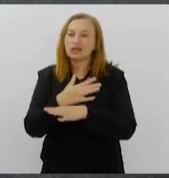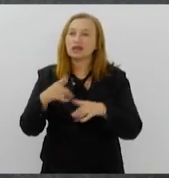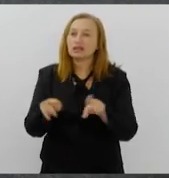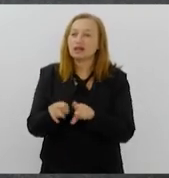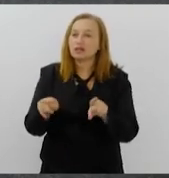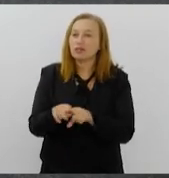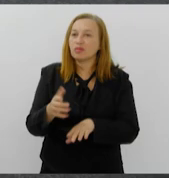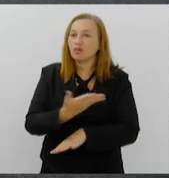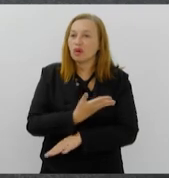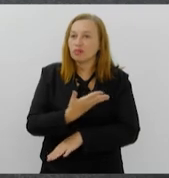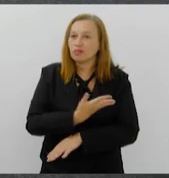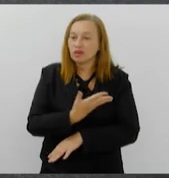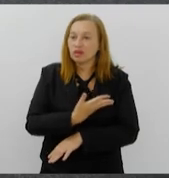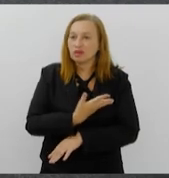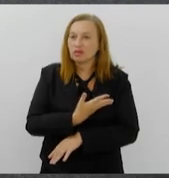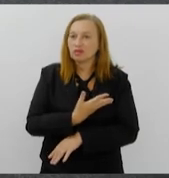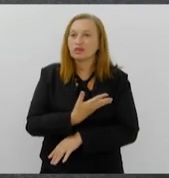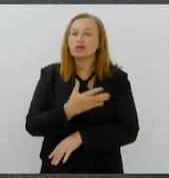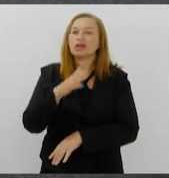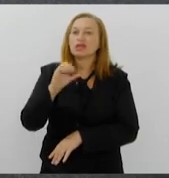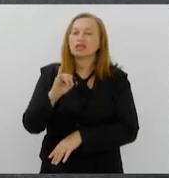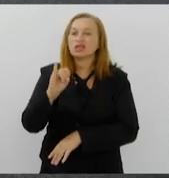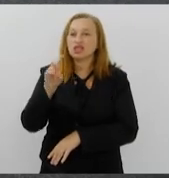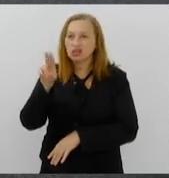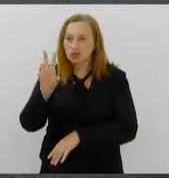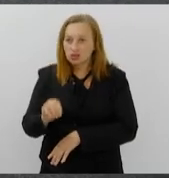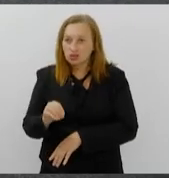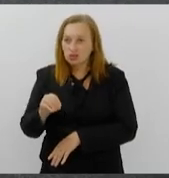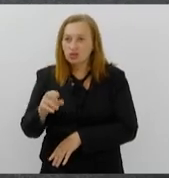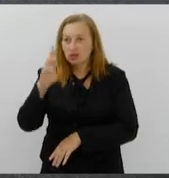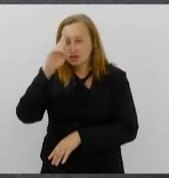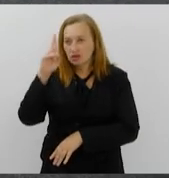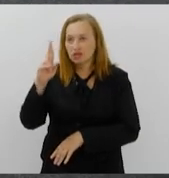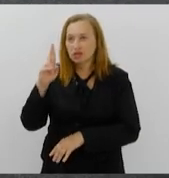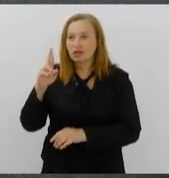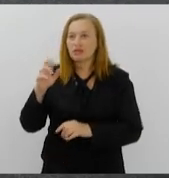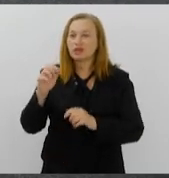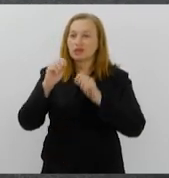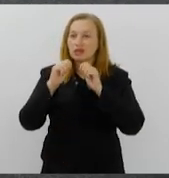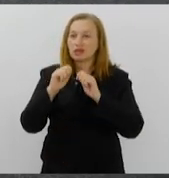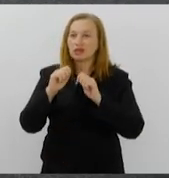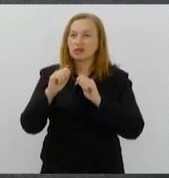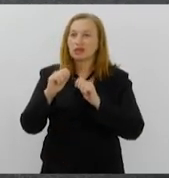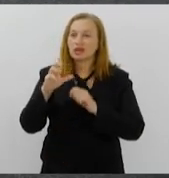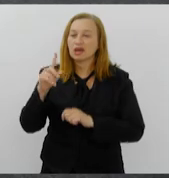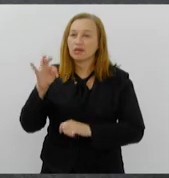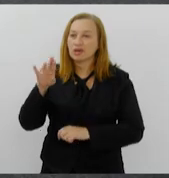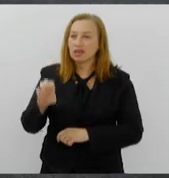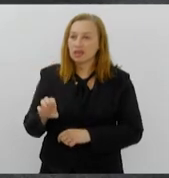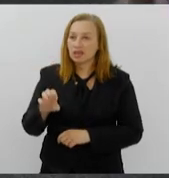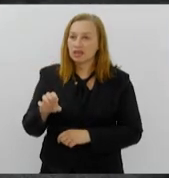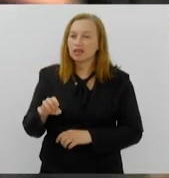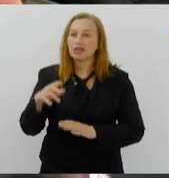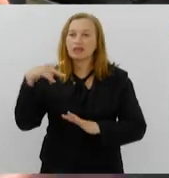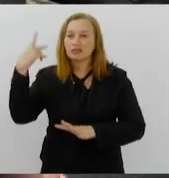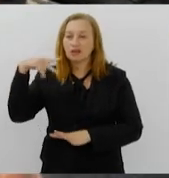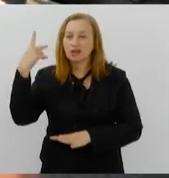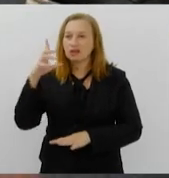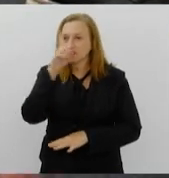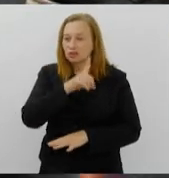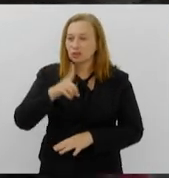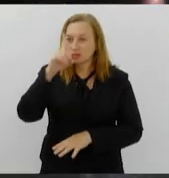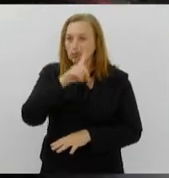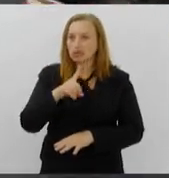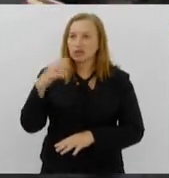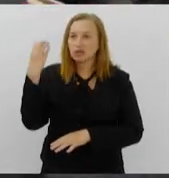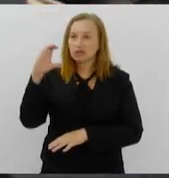o meu querido companheiro e amigo Silvio, meu chefe de gabinete, que virou vereador no domingo da cidade